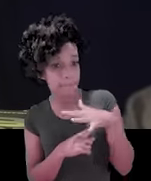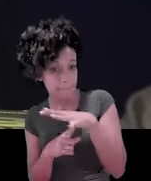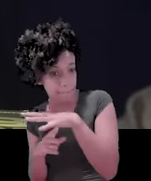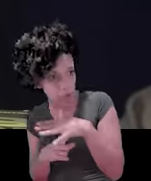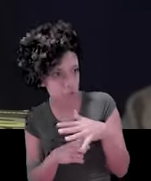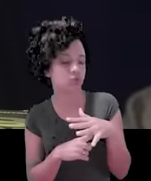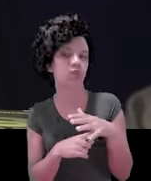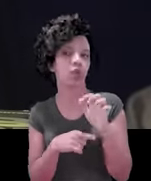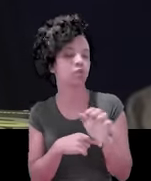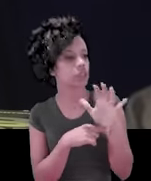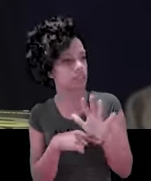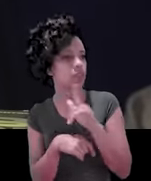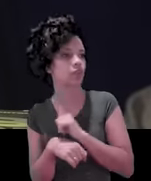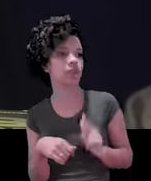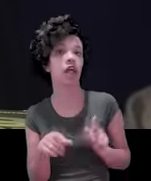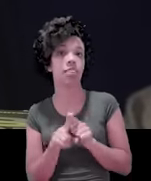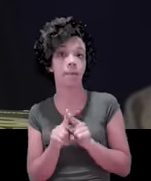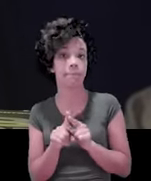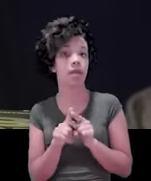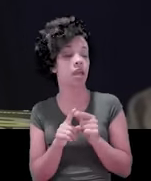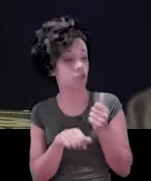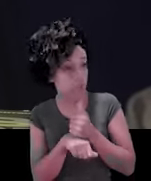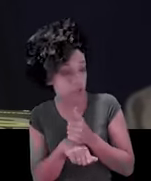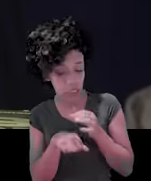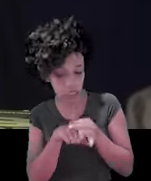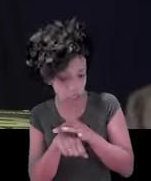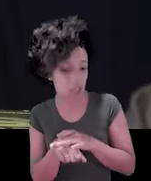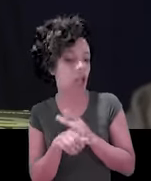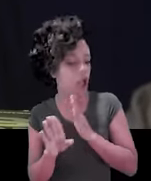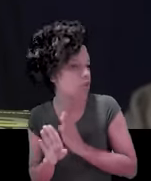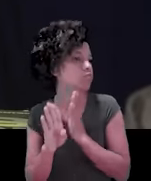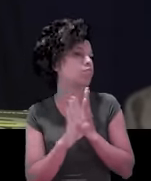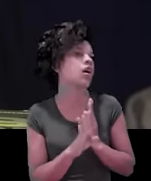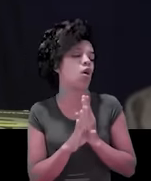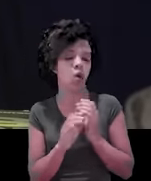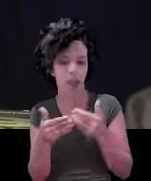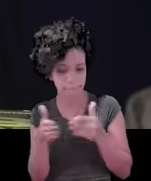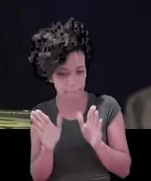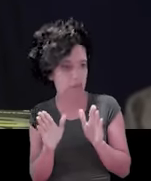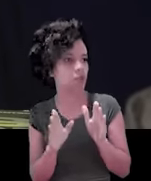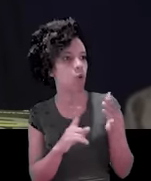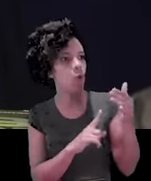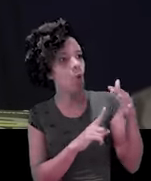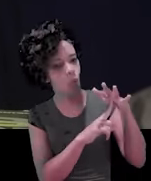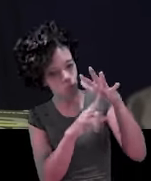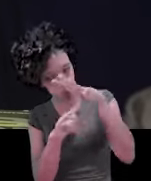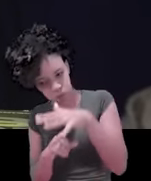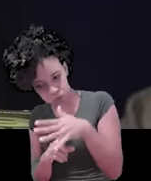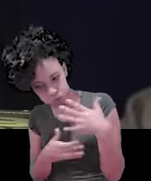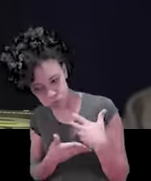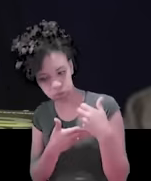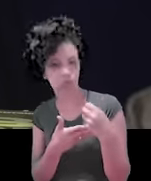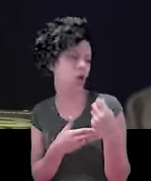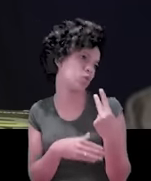de resgate do Governo do Estado a gente teve os castanheiros me ajudaram a gente encontrar um ponto que fosse aberto aí o helicóptero desceu lá